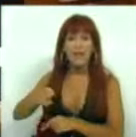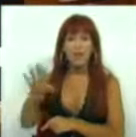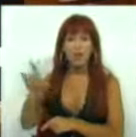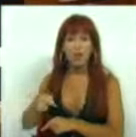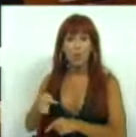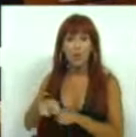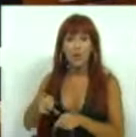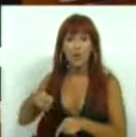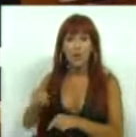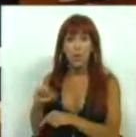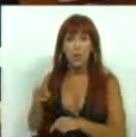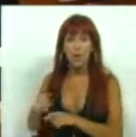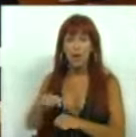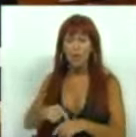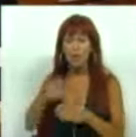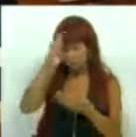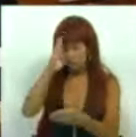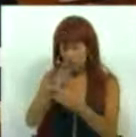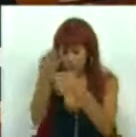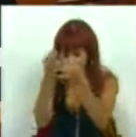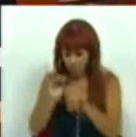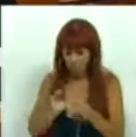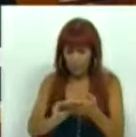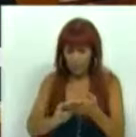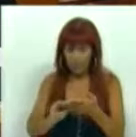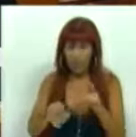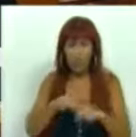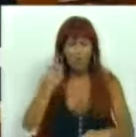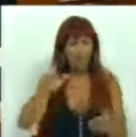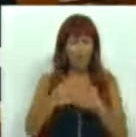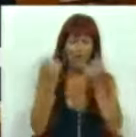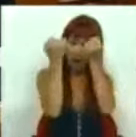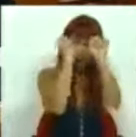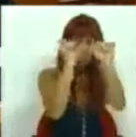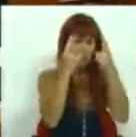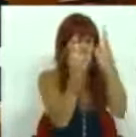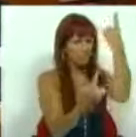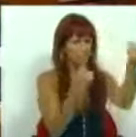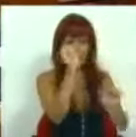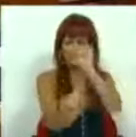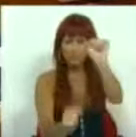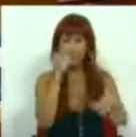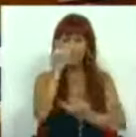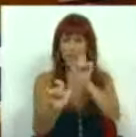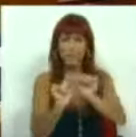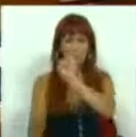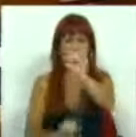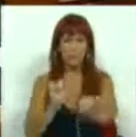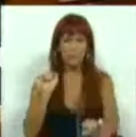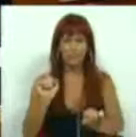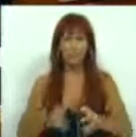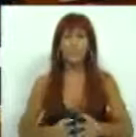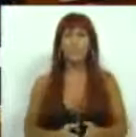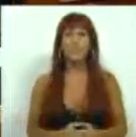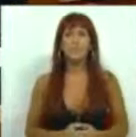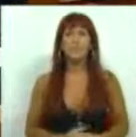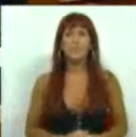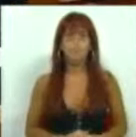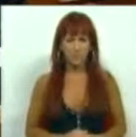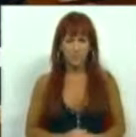pessoa que muito se empenhou num documento equilibrado e que valorizasse a autonomia individual da pessoa.